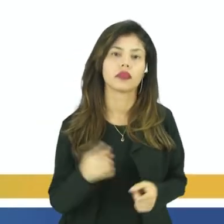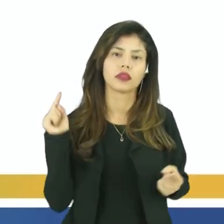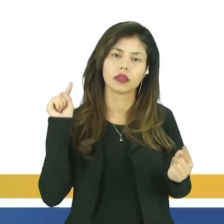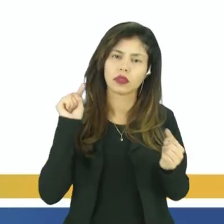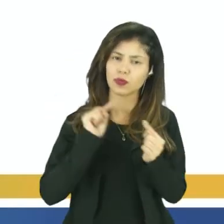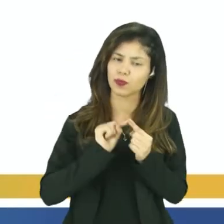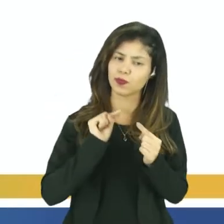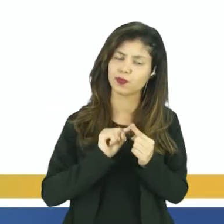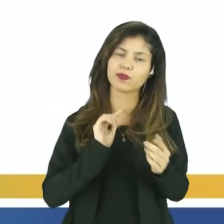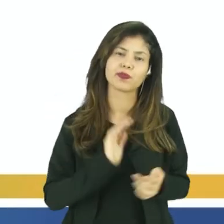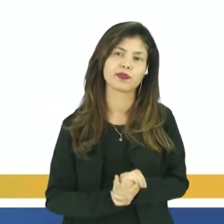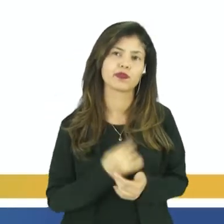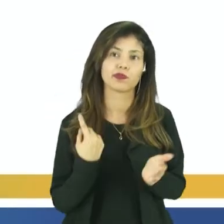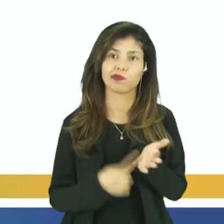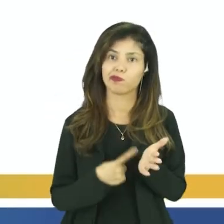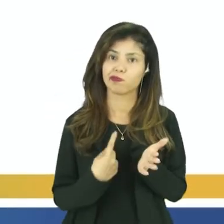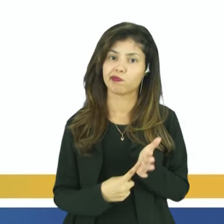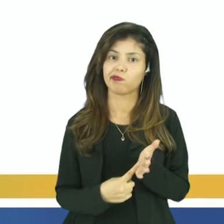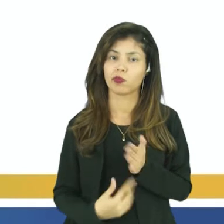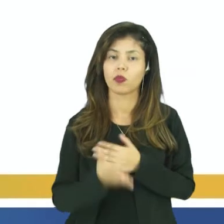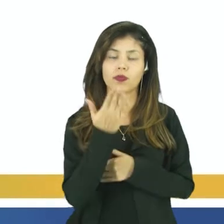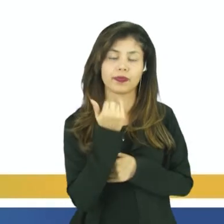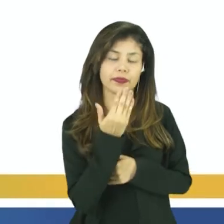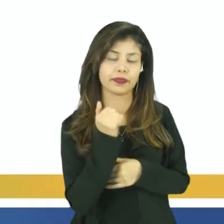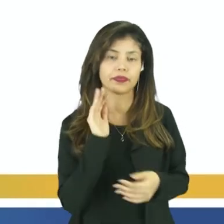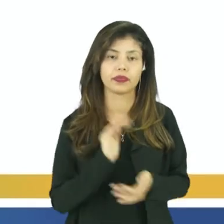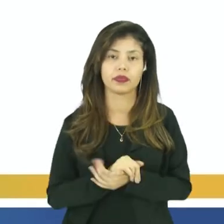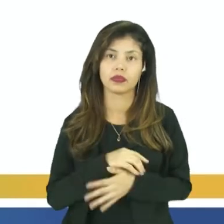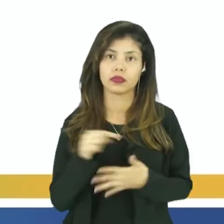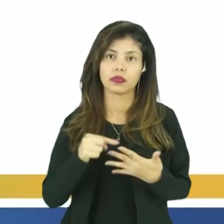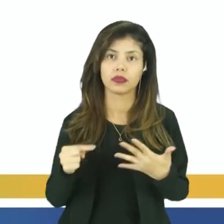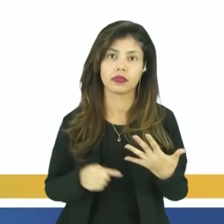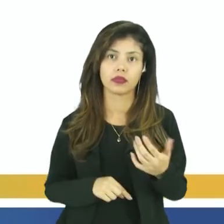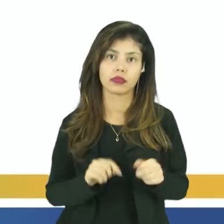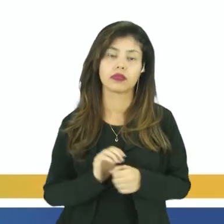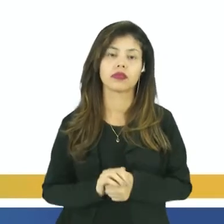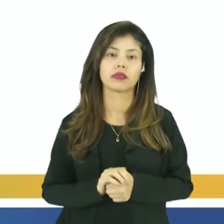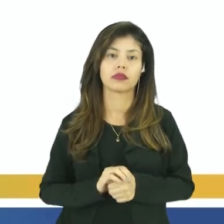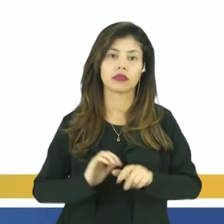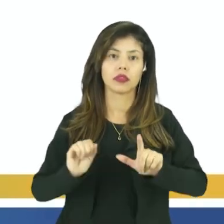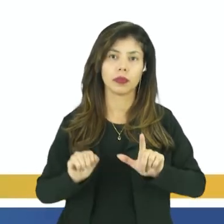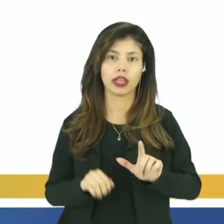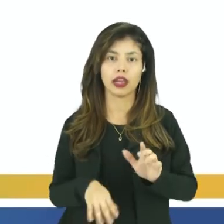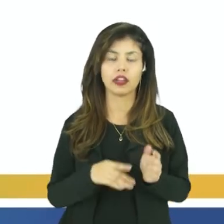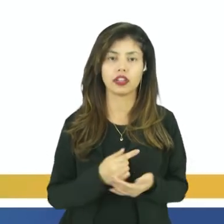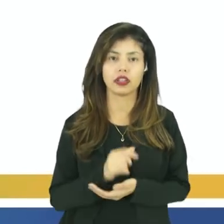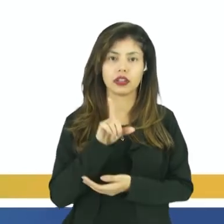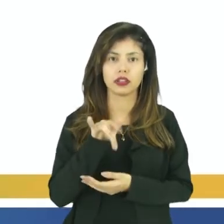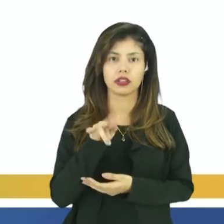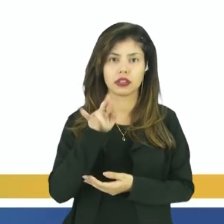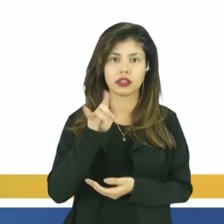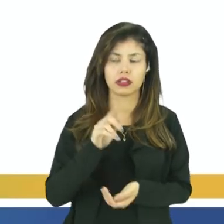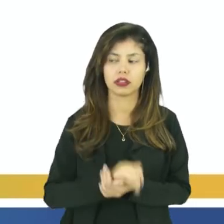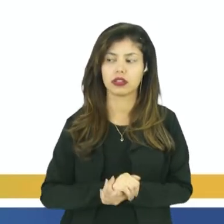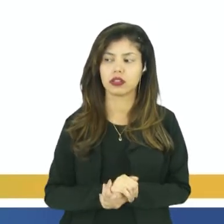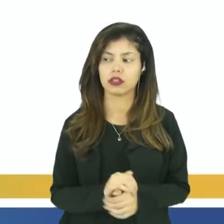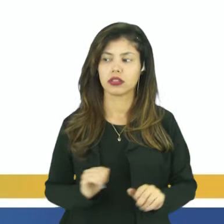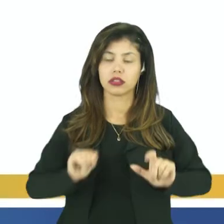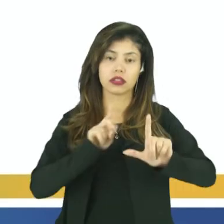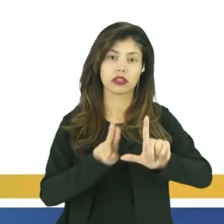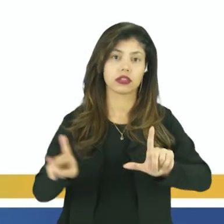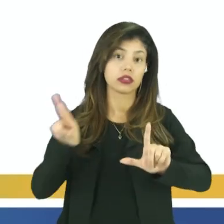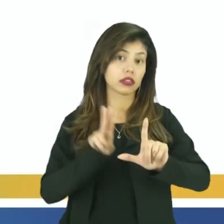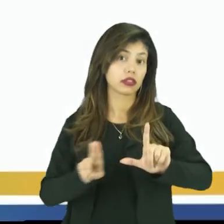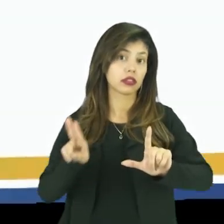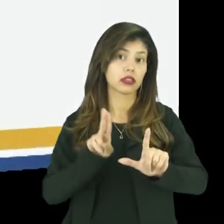acordo com o alimento ou o elemento da legenda que está nomenclaturada nesse